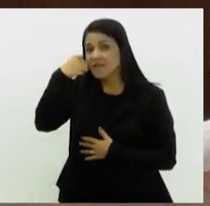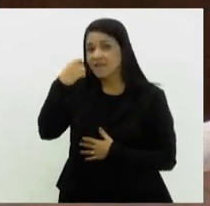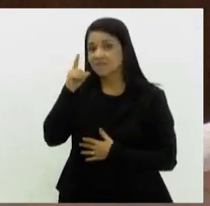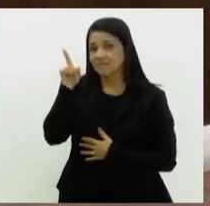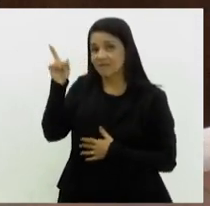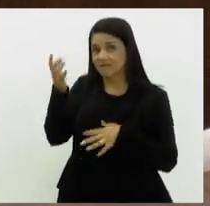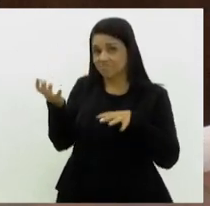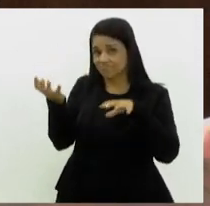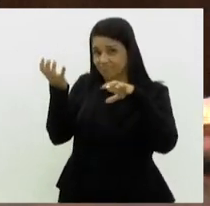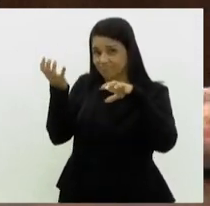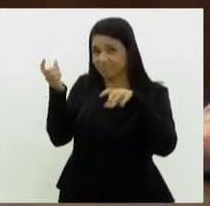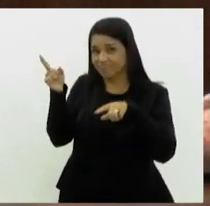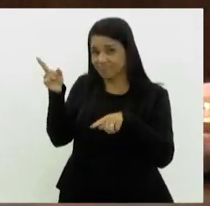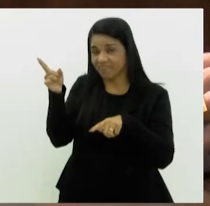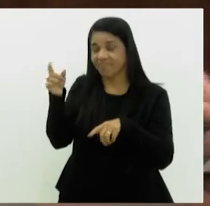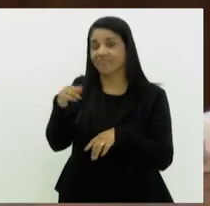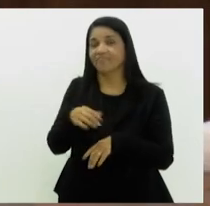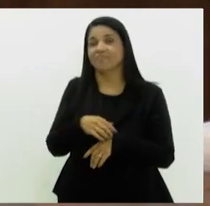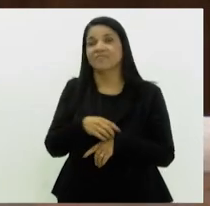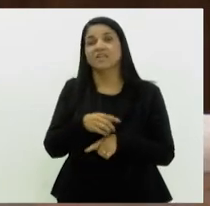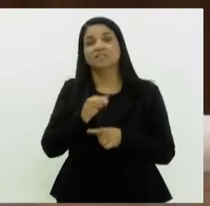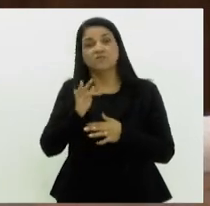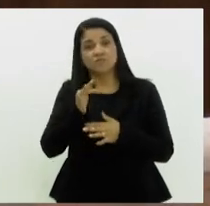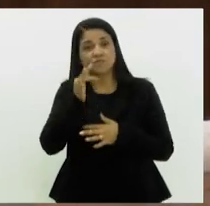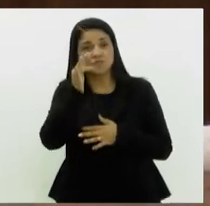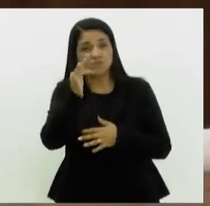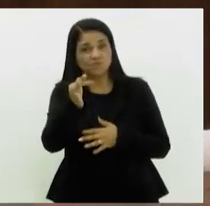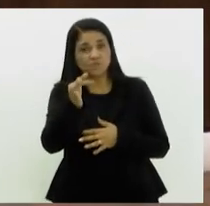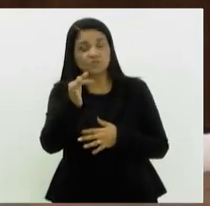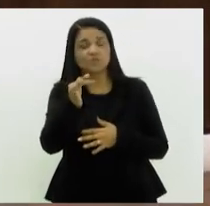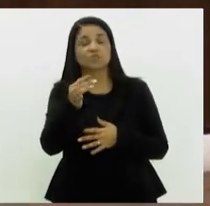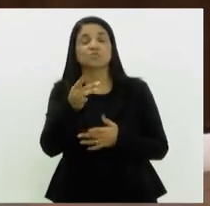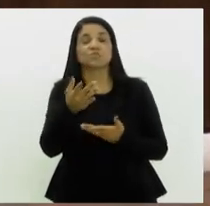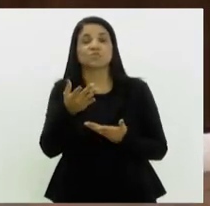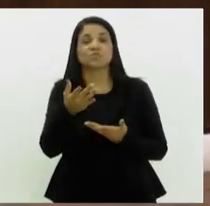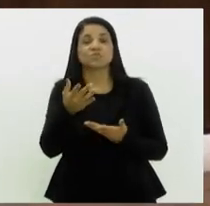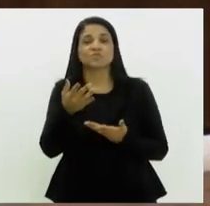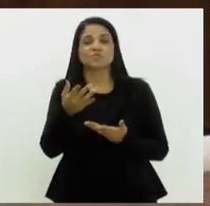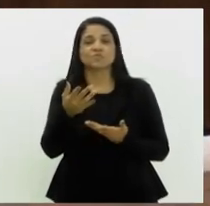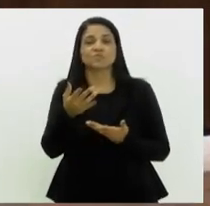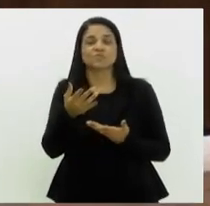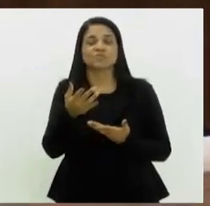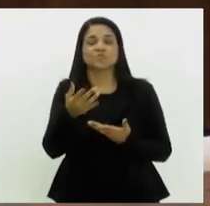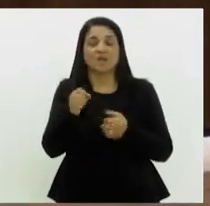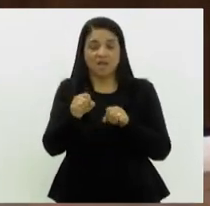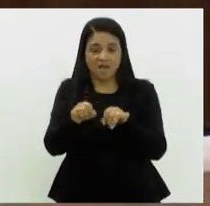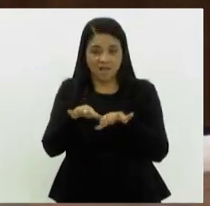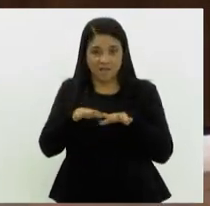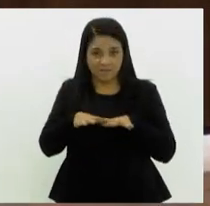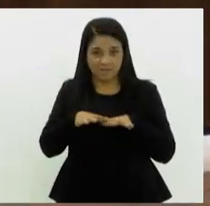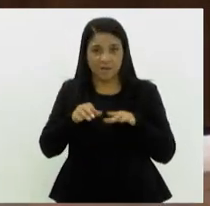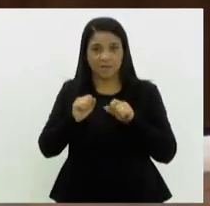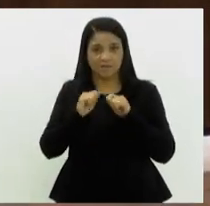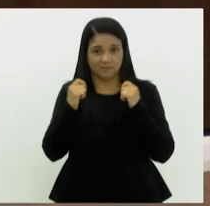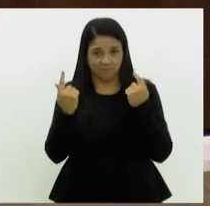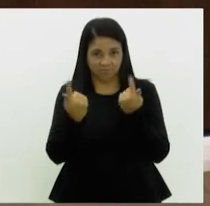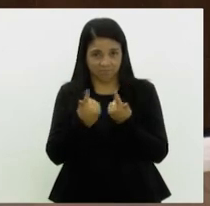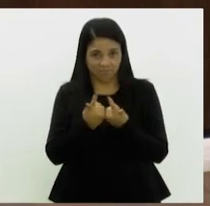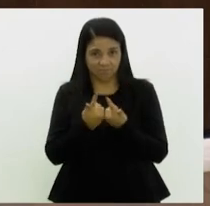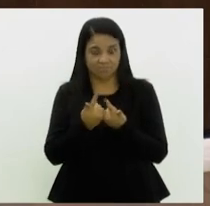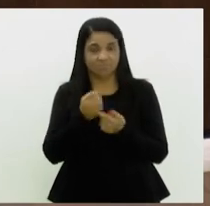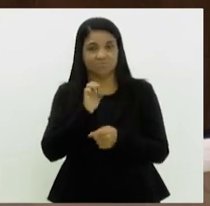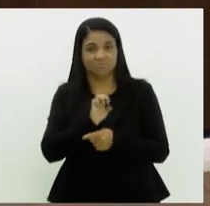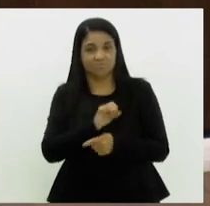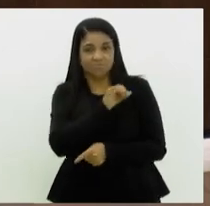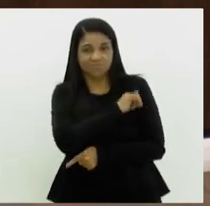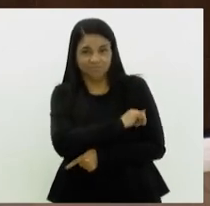quem sabe também para as próximas, não é, deputada Renata, e a Assembleia Legislativa aqui do Rio de Janeiro,